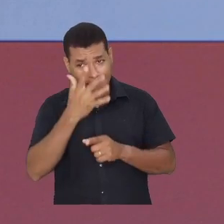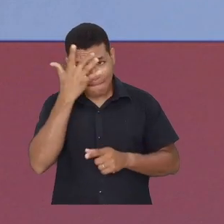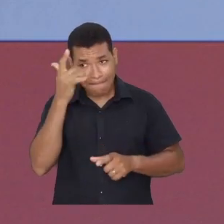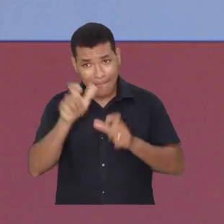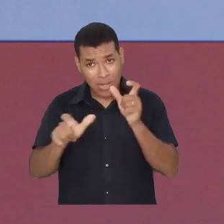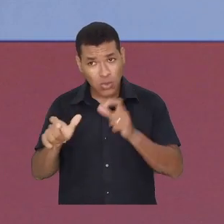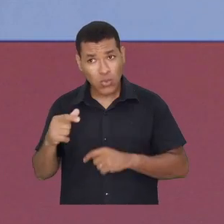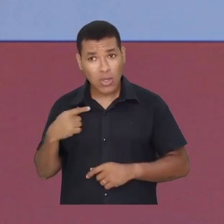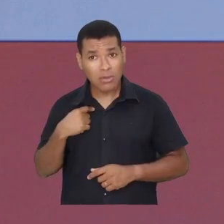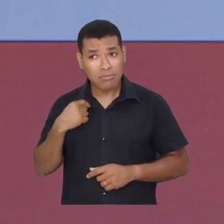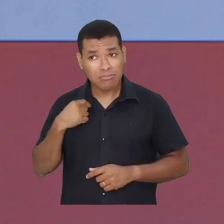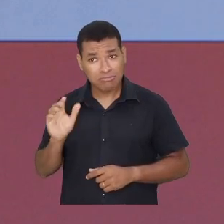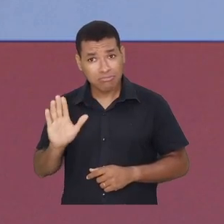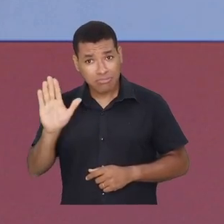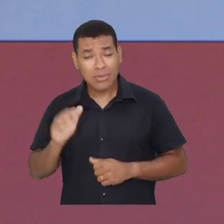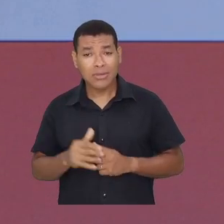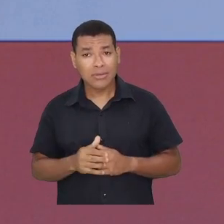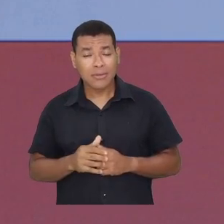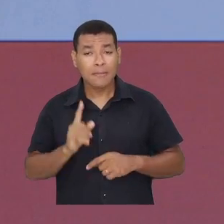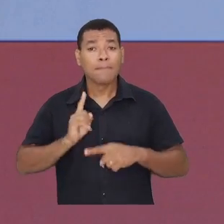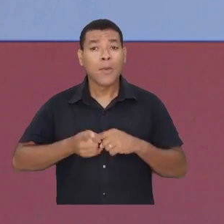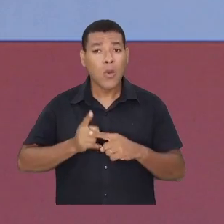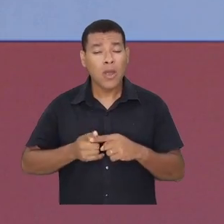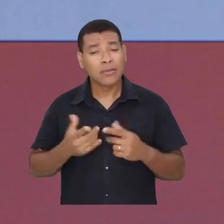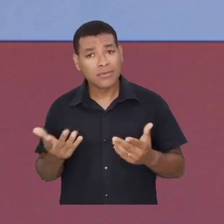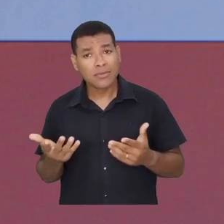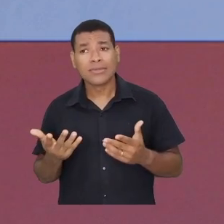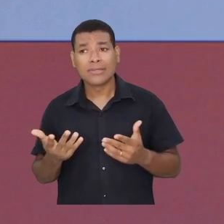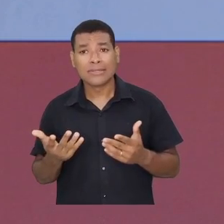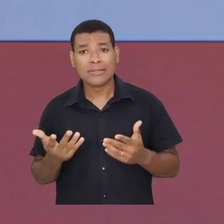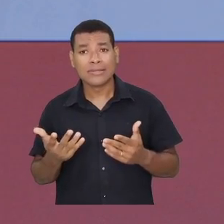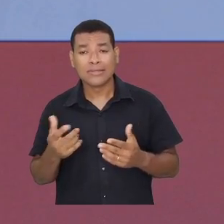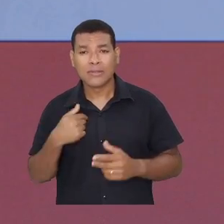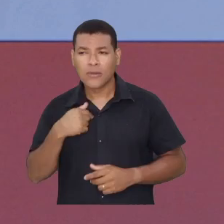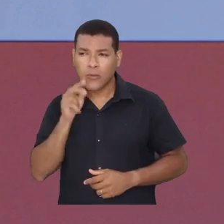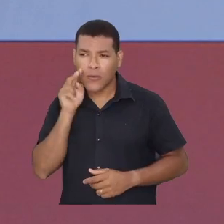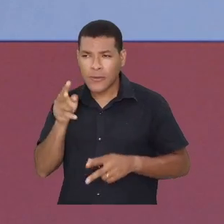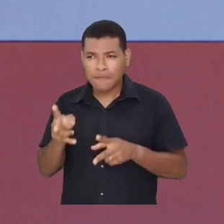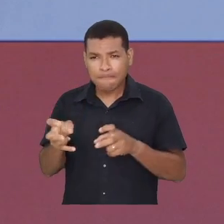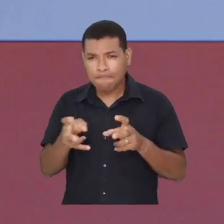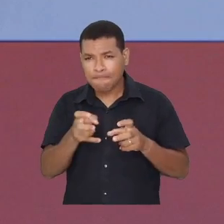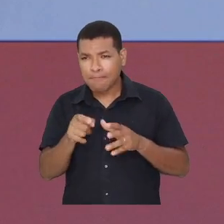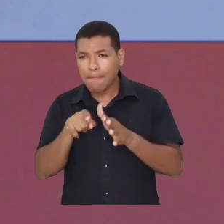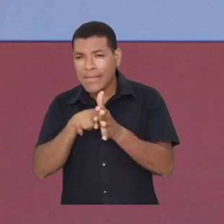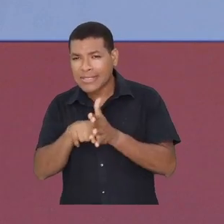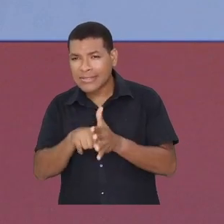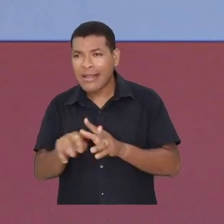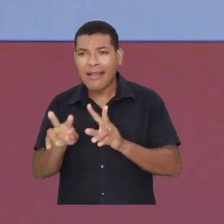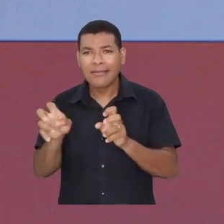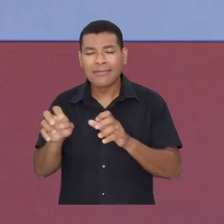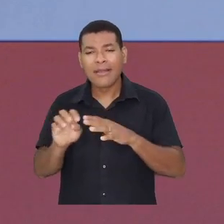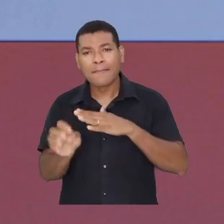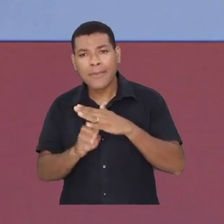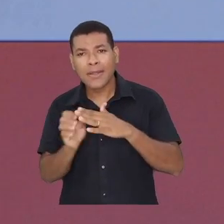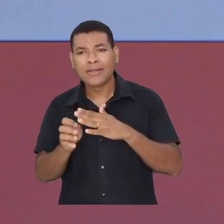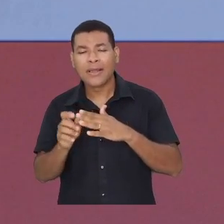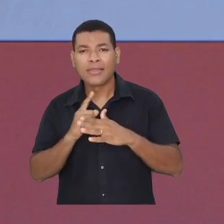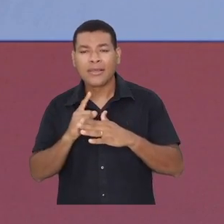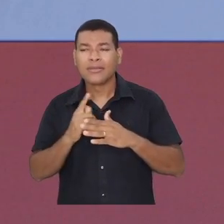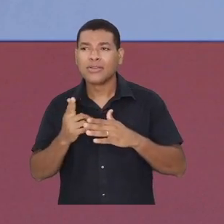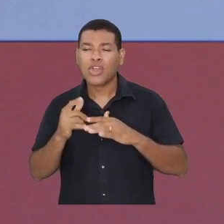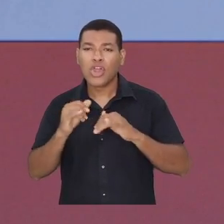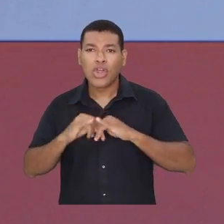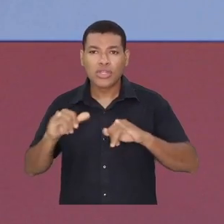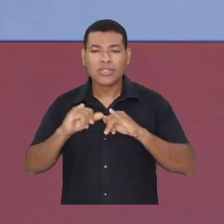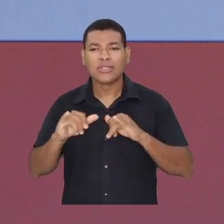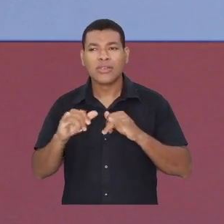pessoas candidatas, né? Justamente porque... olhar, pesquisar sobre a empresa, né, todas essas notícias, as